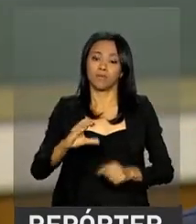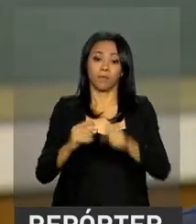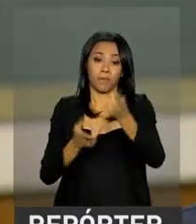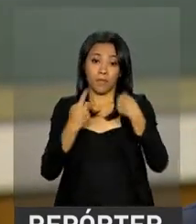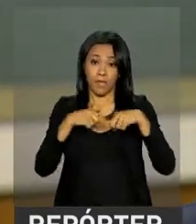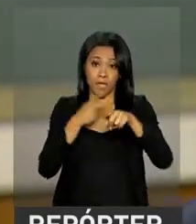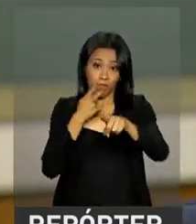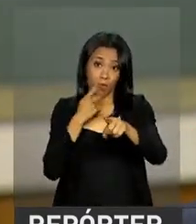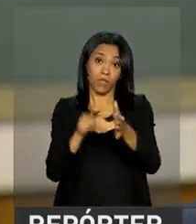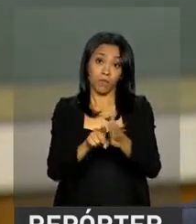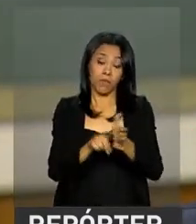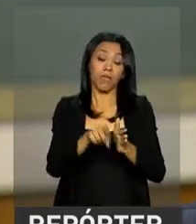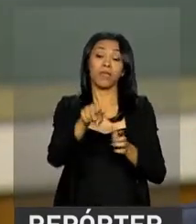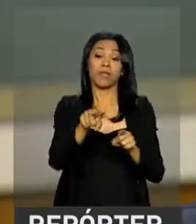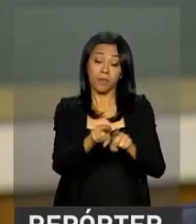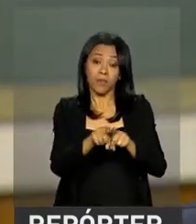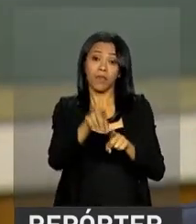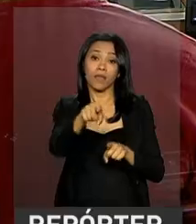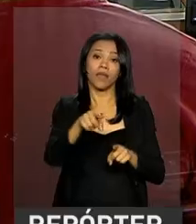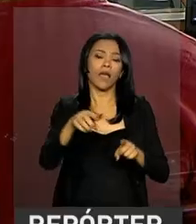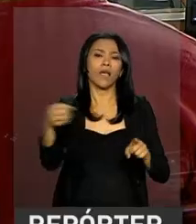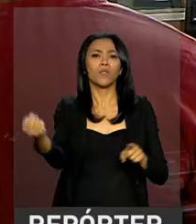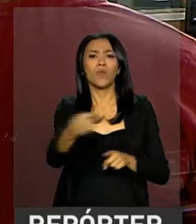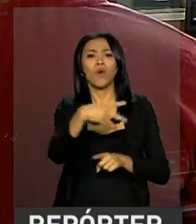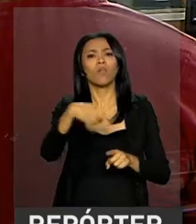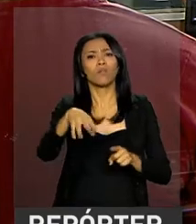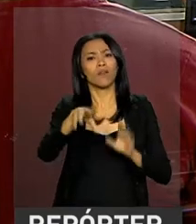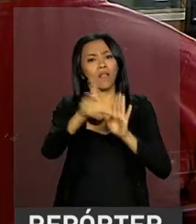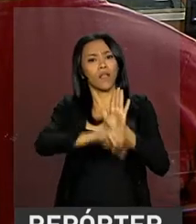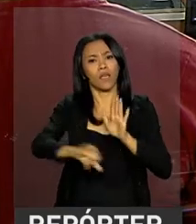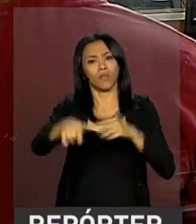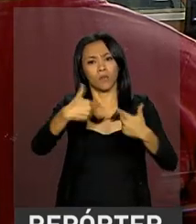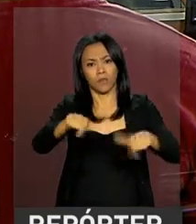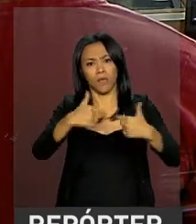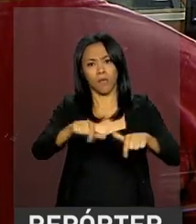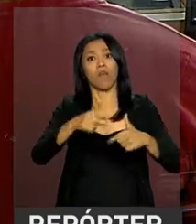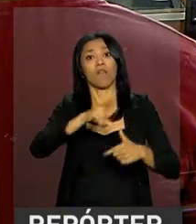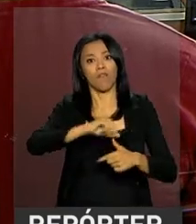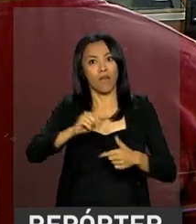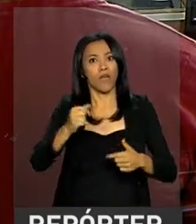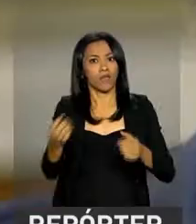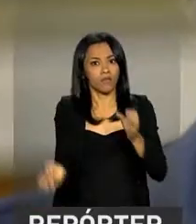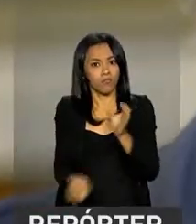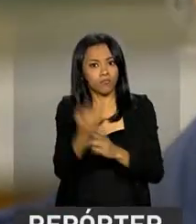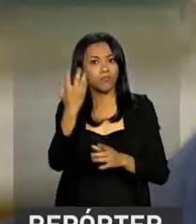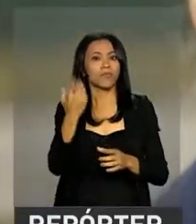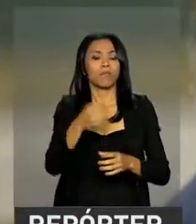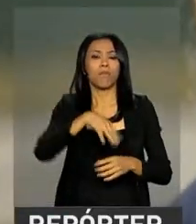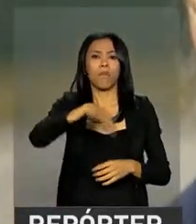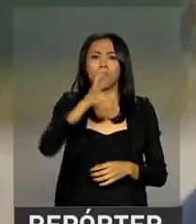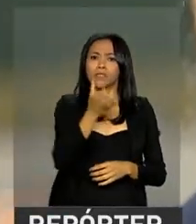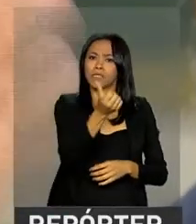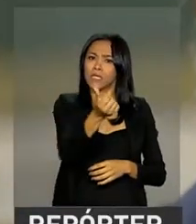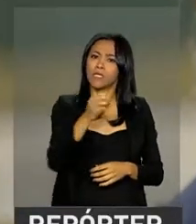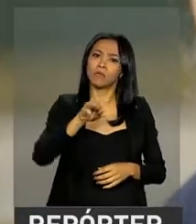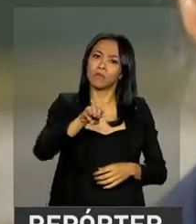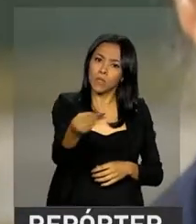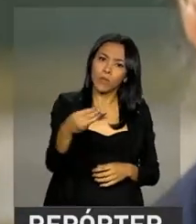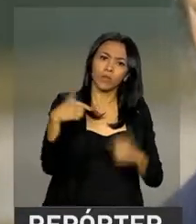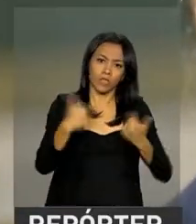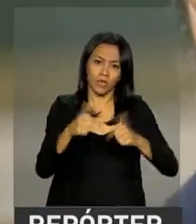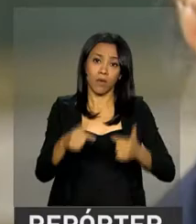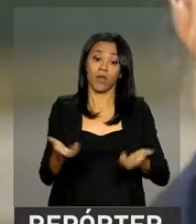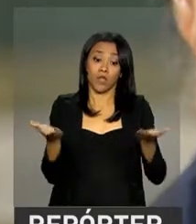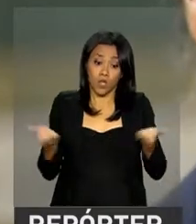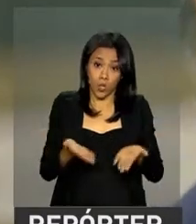trabalhista que entra em vigor em novembro vai gerar mais de 6 milhões de empregos e afirmou que a projeção atual de